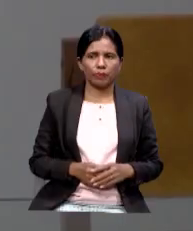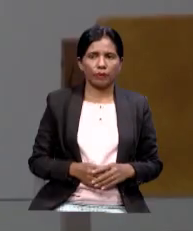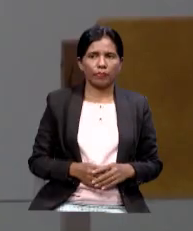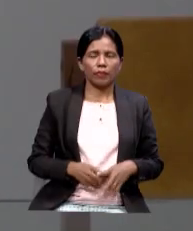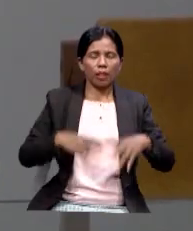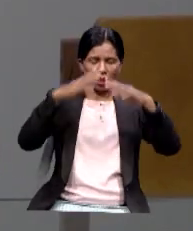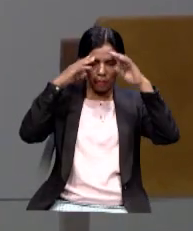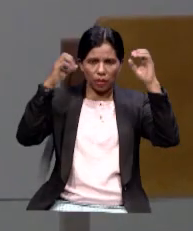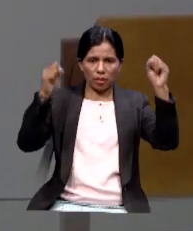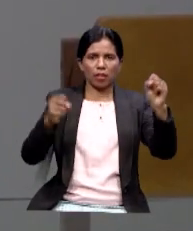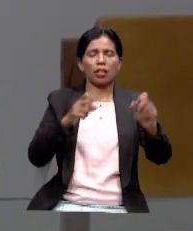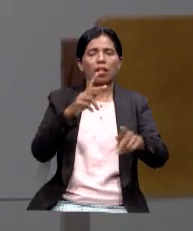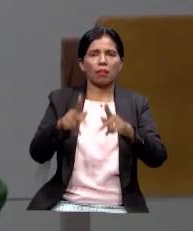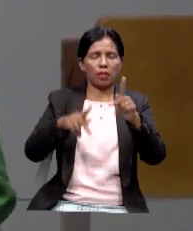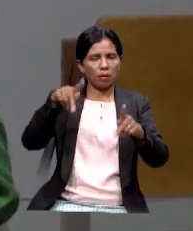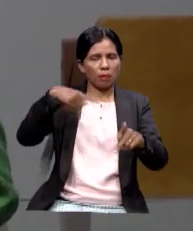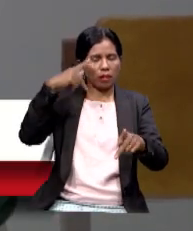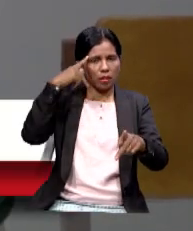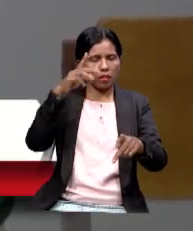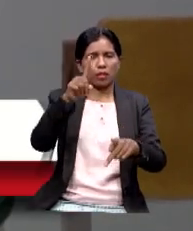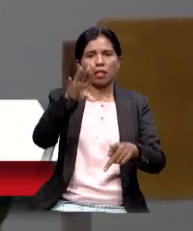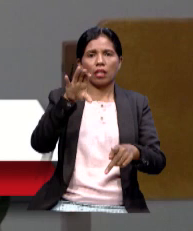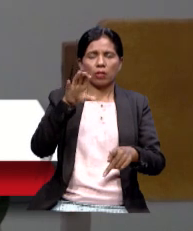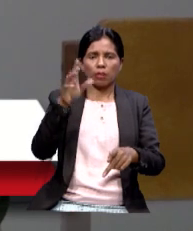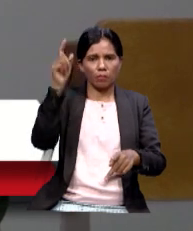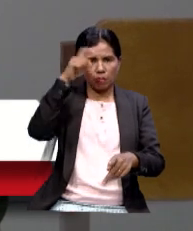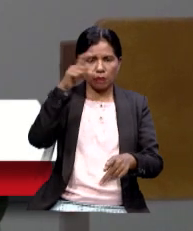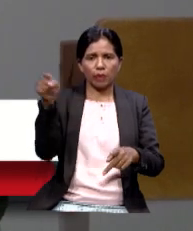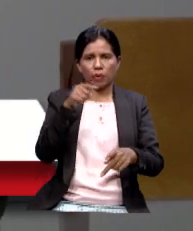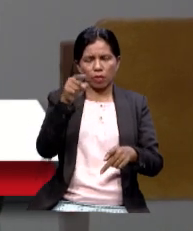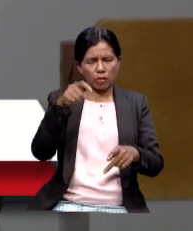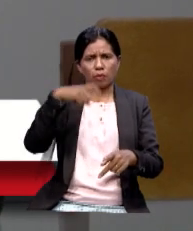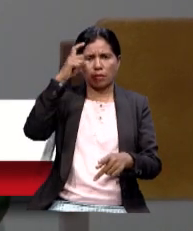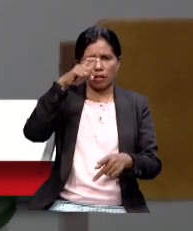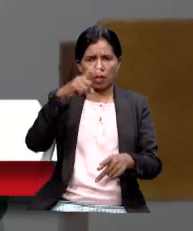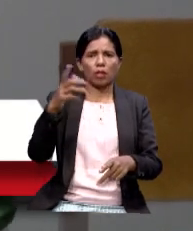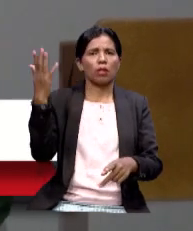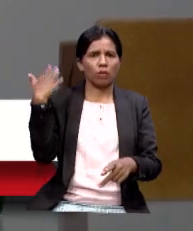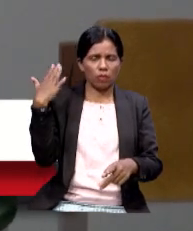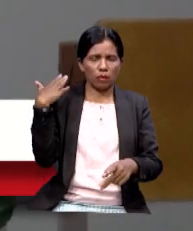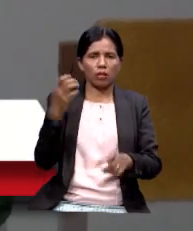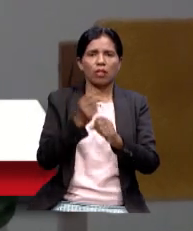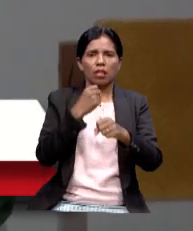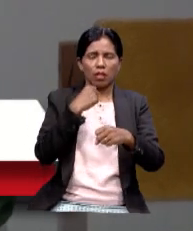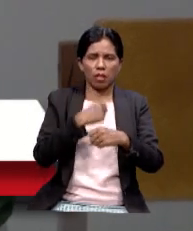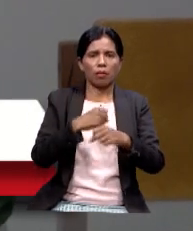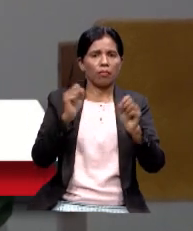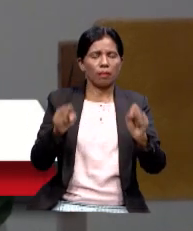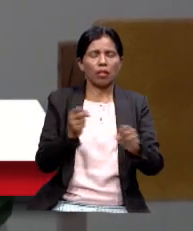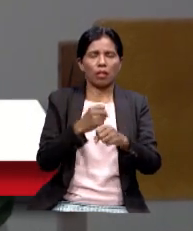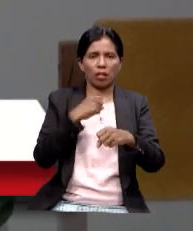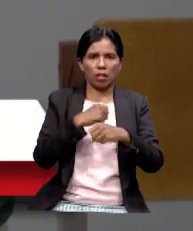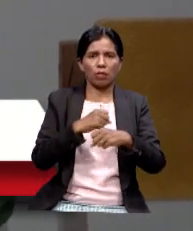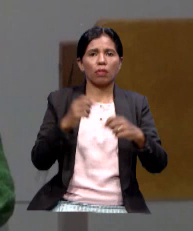Presidente Lula, é mais político, 100%, mas técnico. O Lula consegue halo